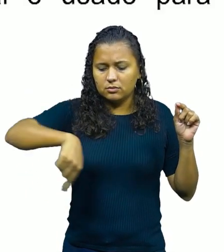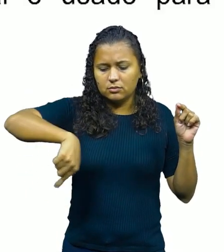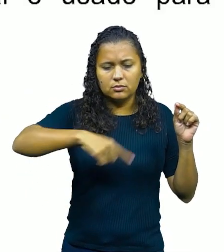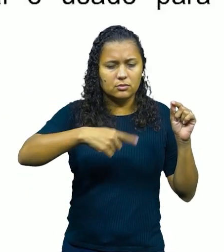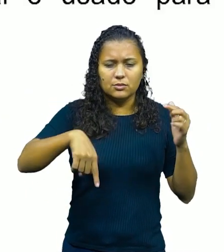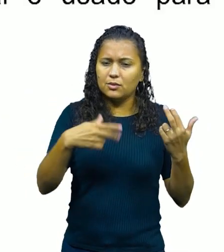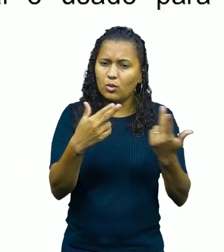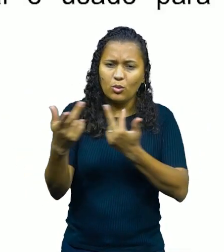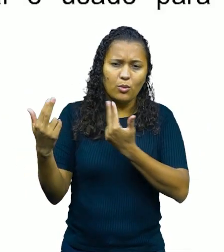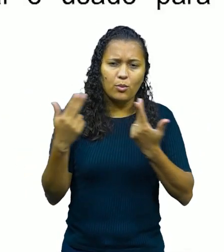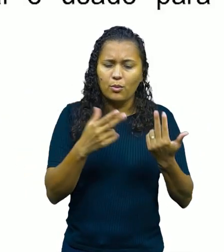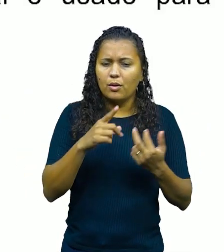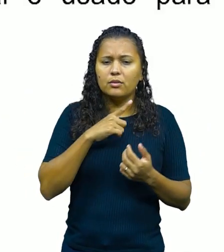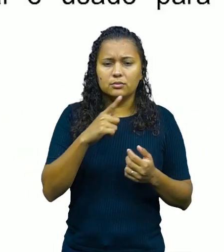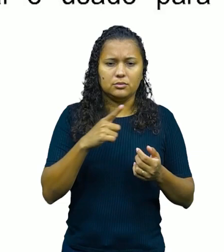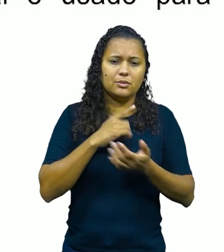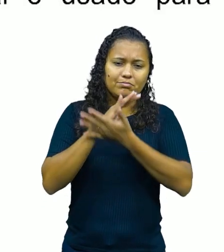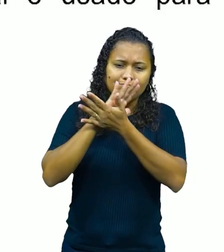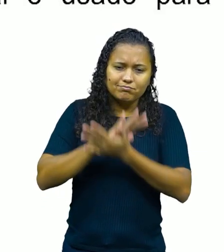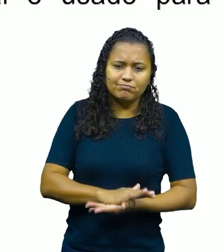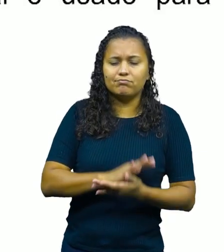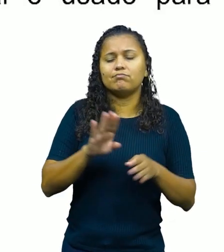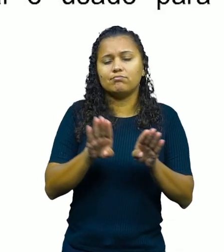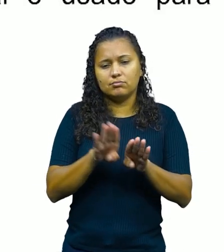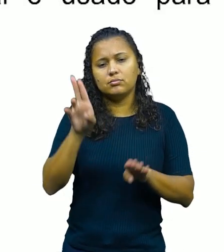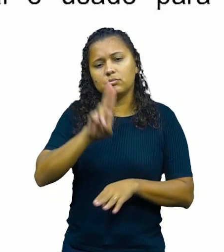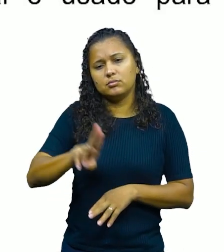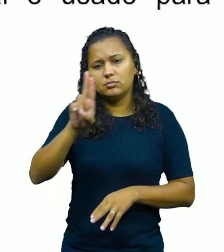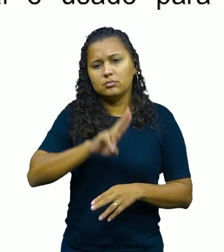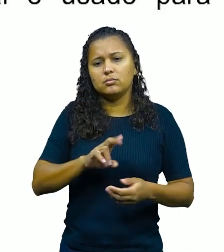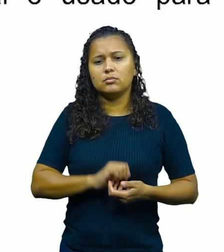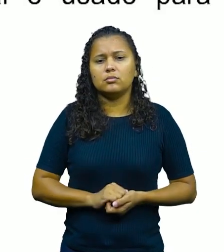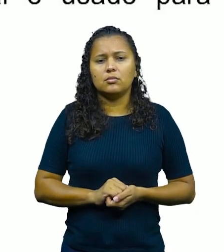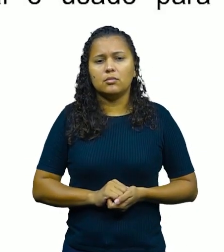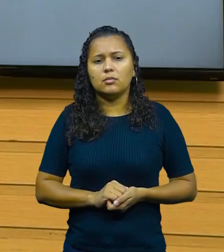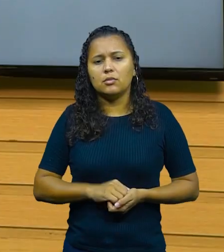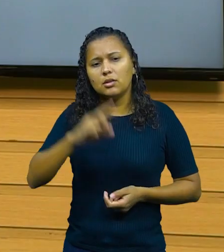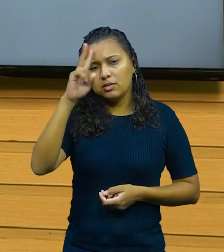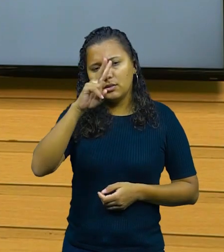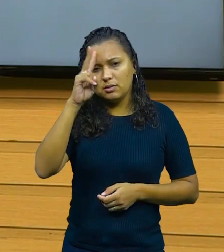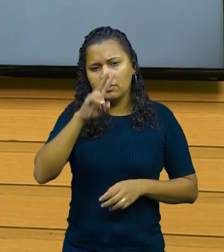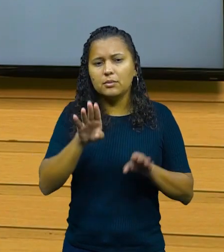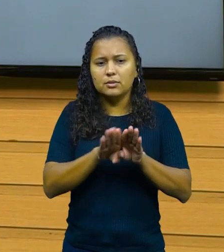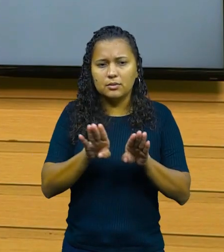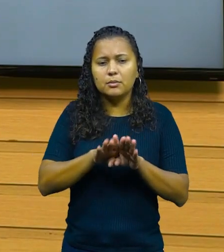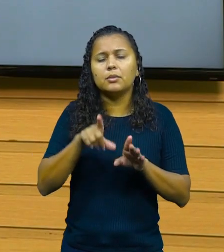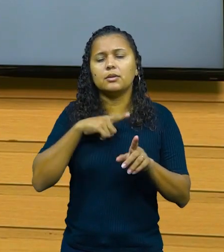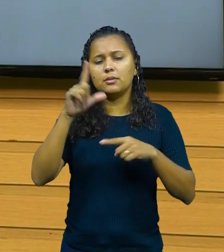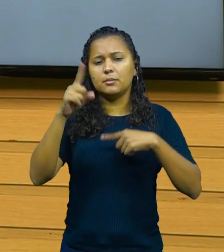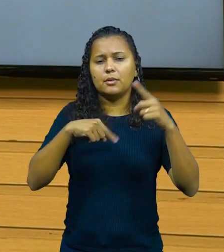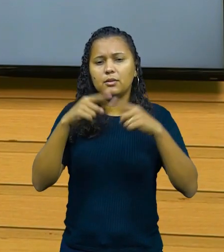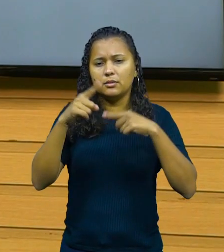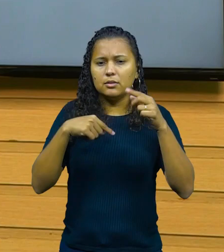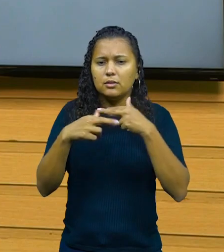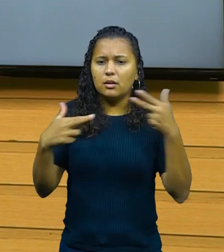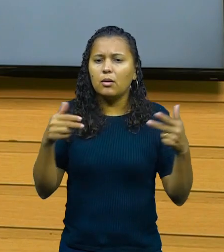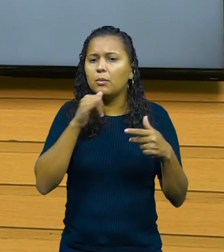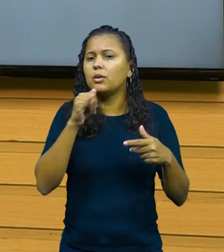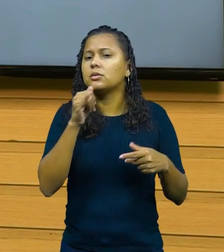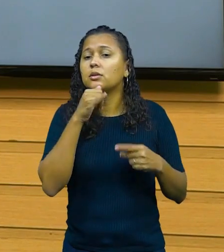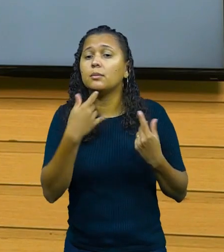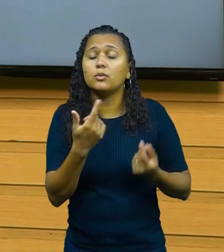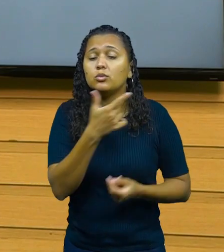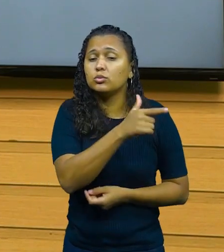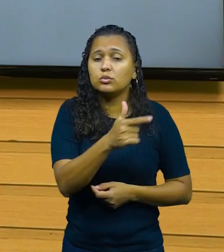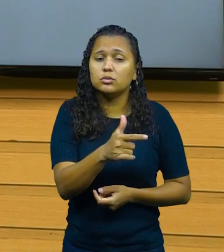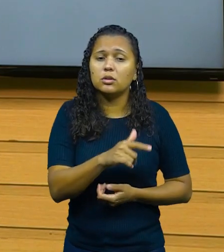vai se mexer de acordo com a pressão também utilizada, né? Vale lembrar aí que a gente também se utiliza de materiais que